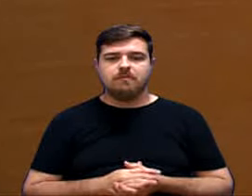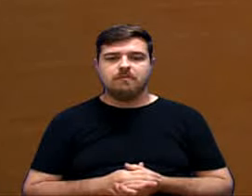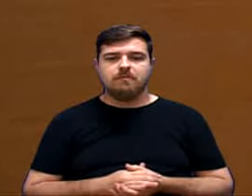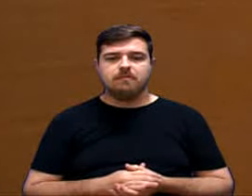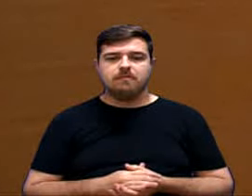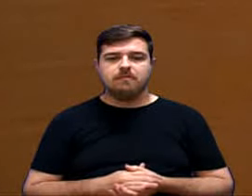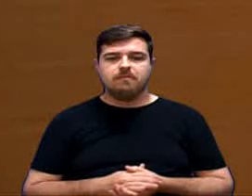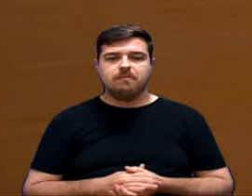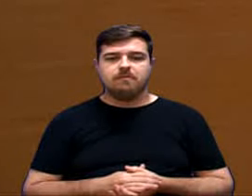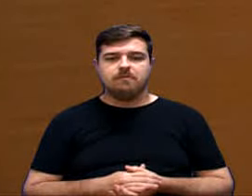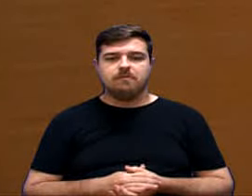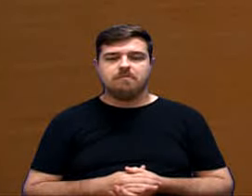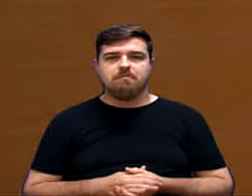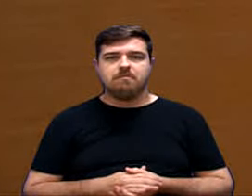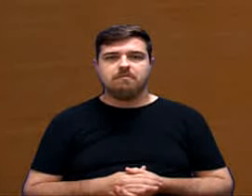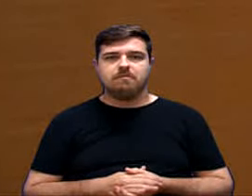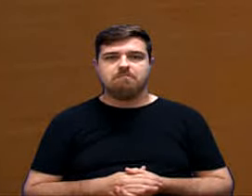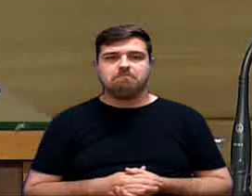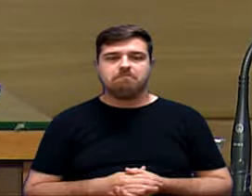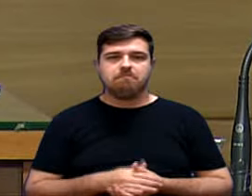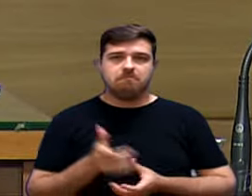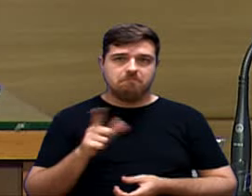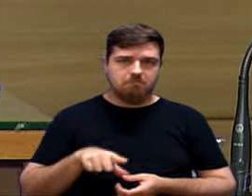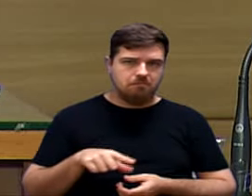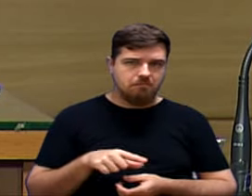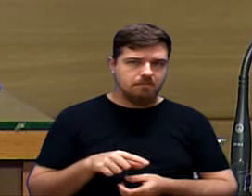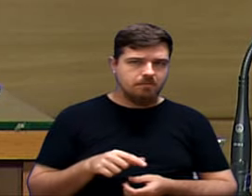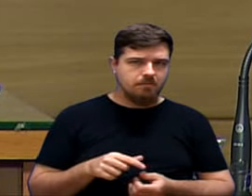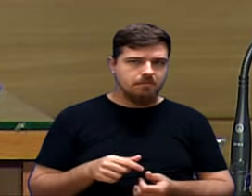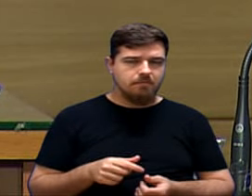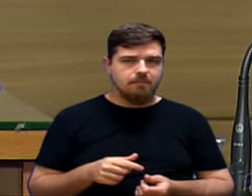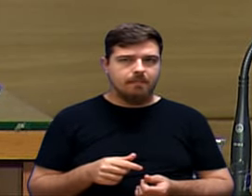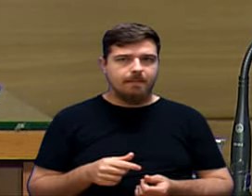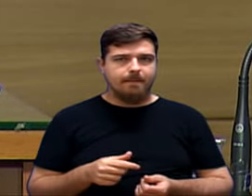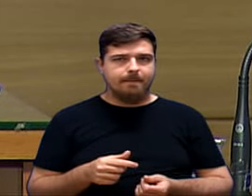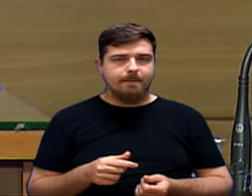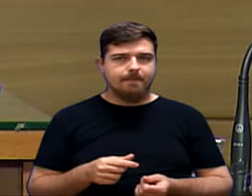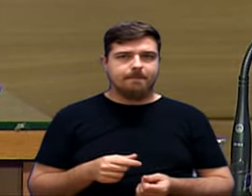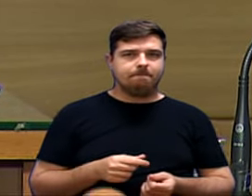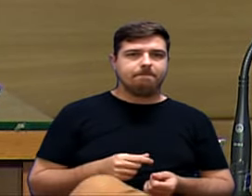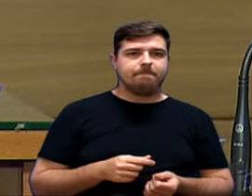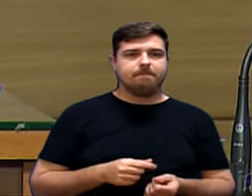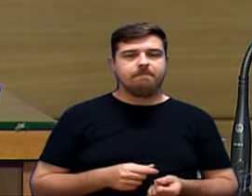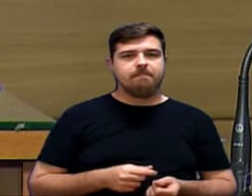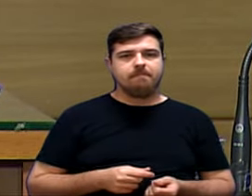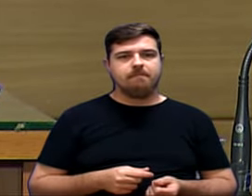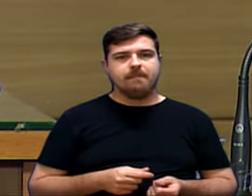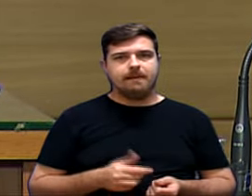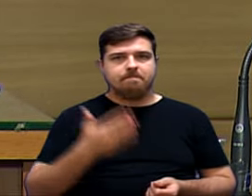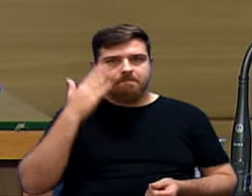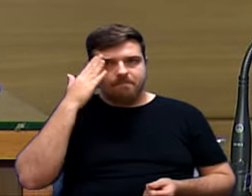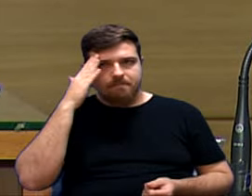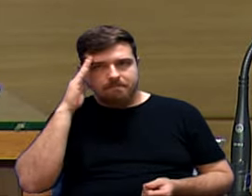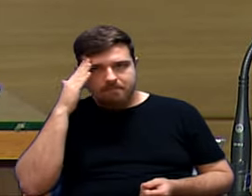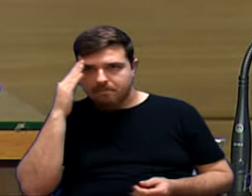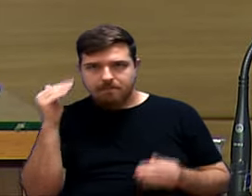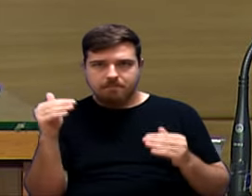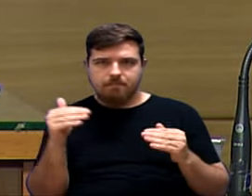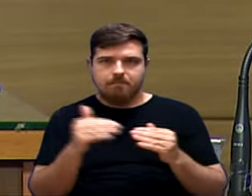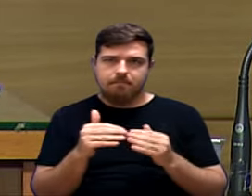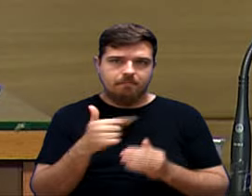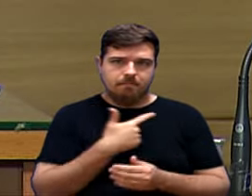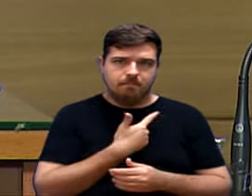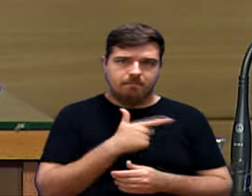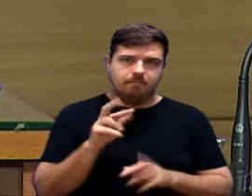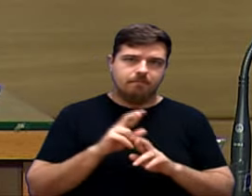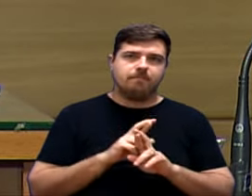desse bom eh eh se ficou essa eh interpretação não é isso na verdade a